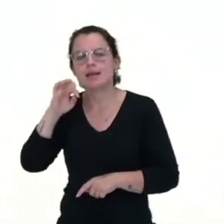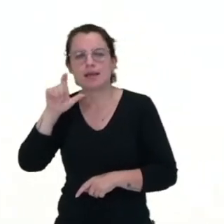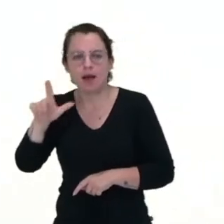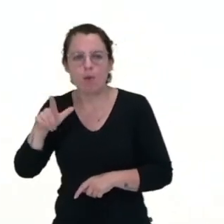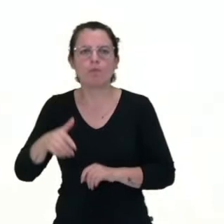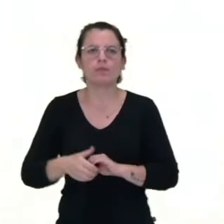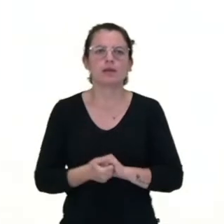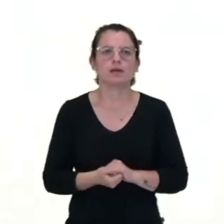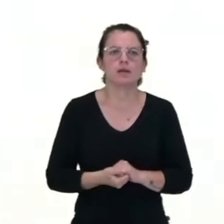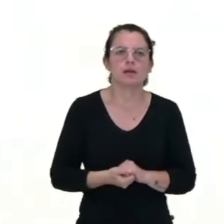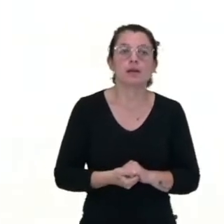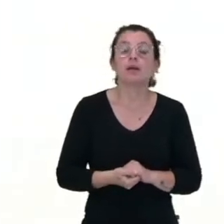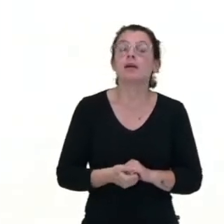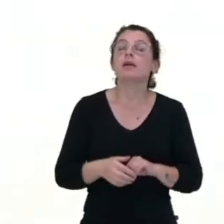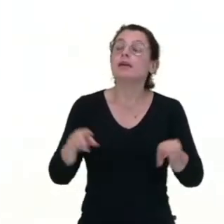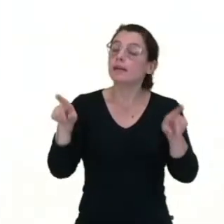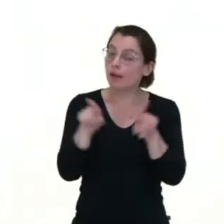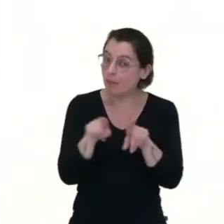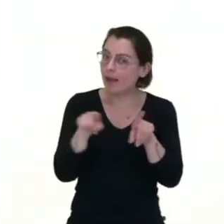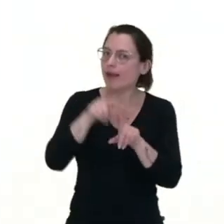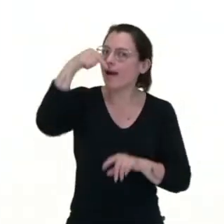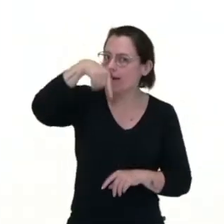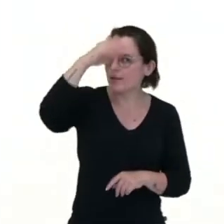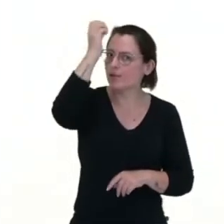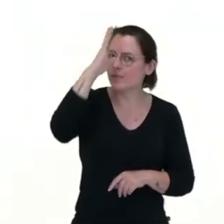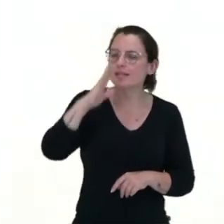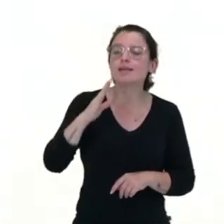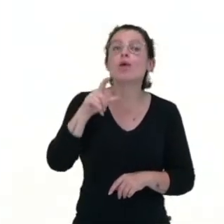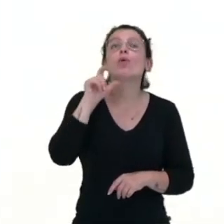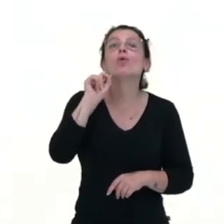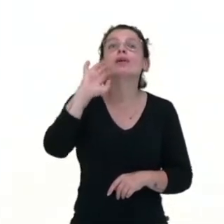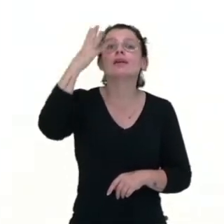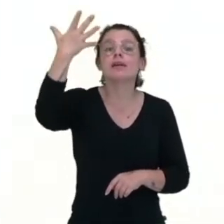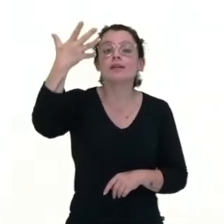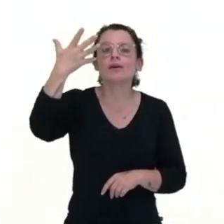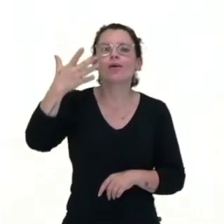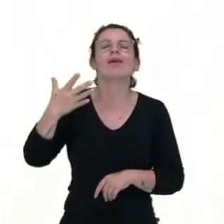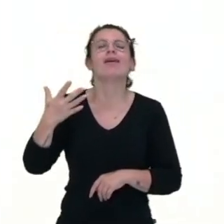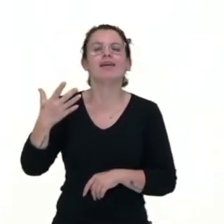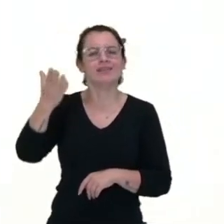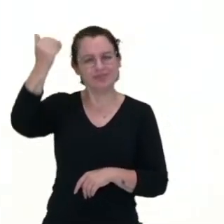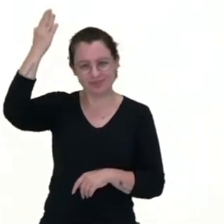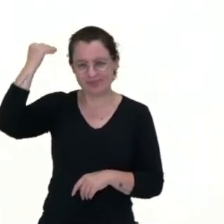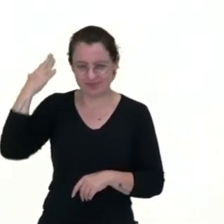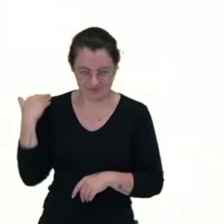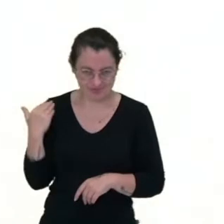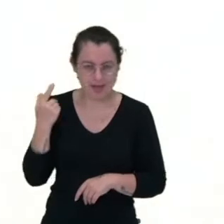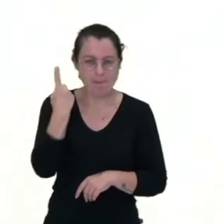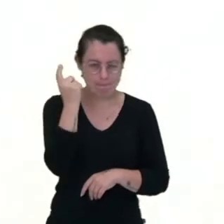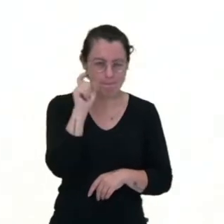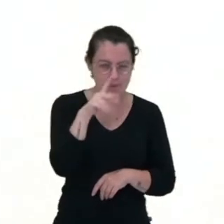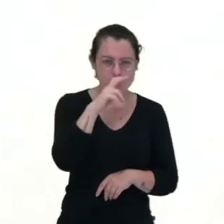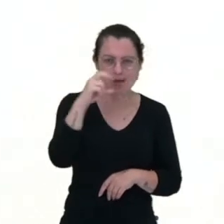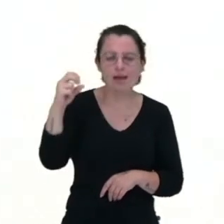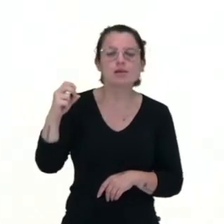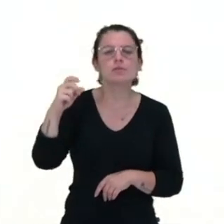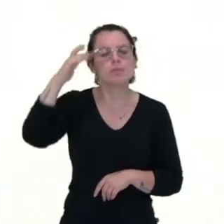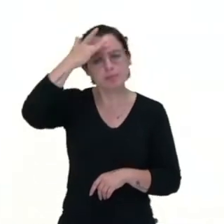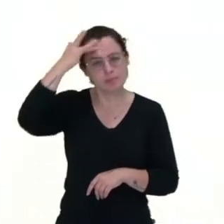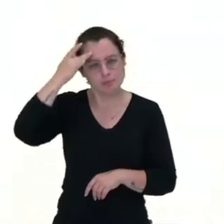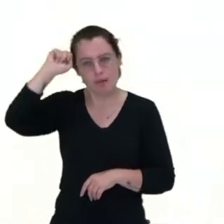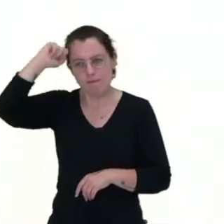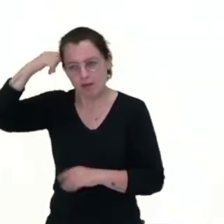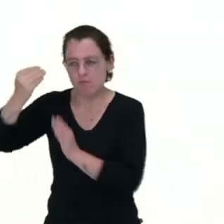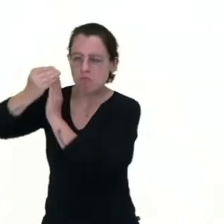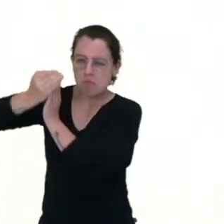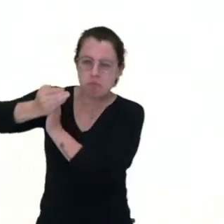né, de africanos e africanas aqui no Brasil, e eles foram trazidos para serem escravizados aqui, essa religiosidade também veio